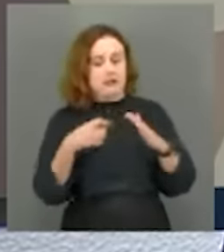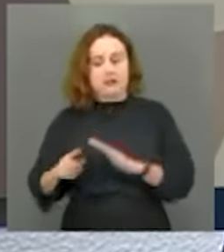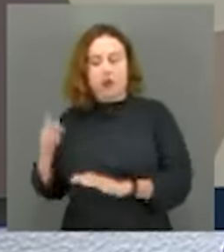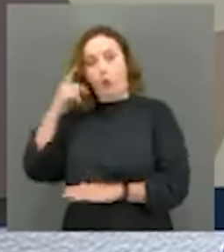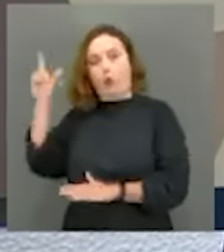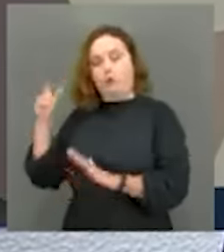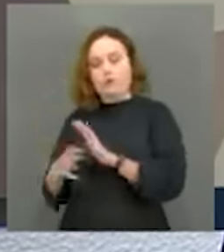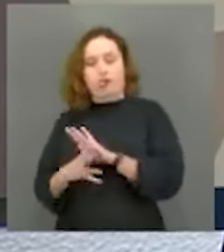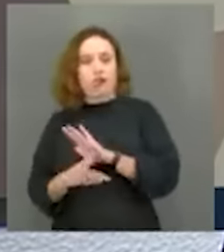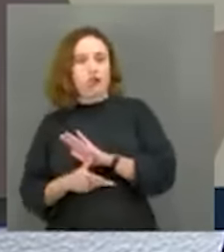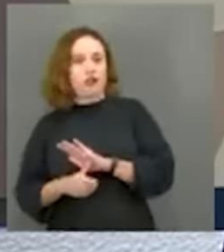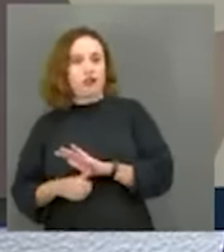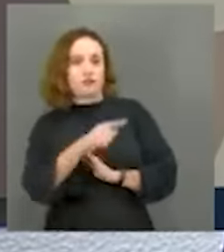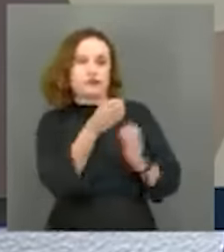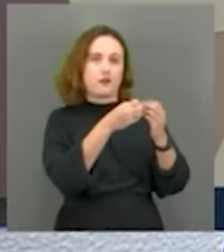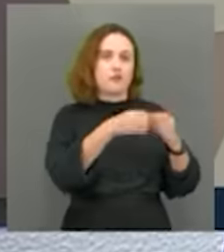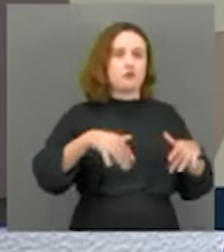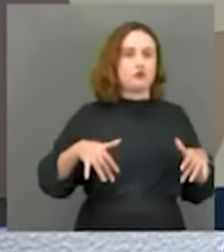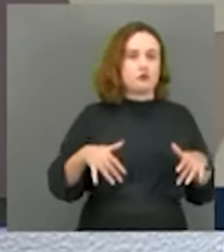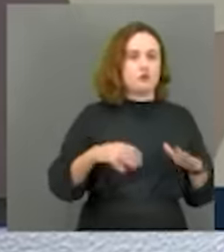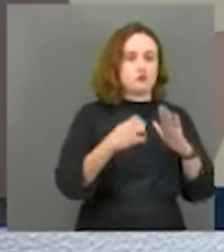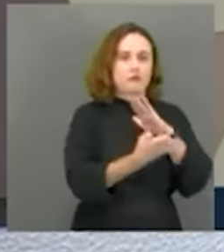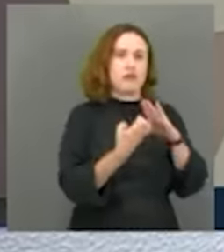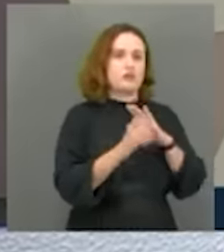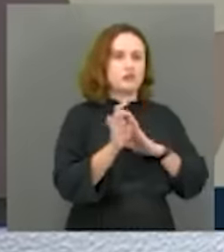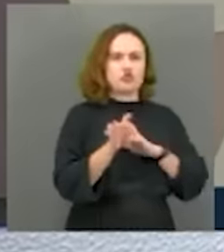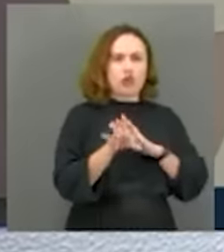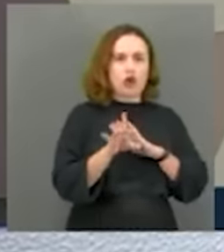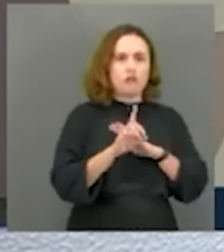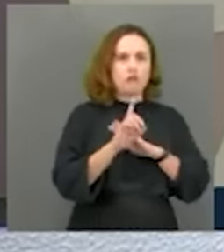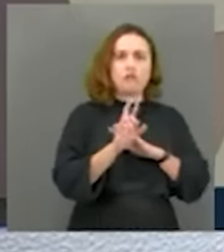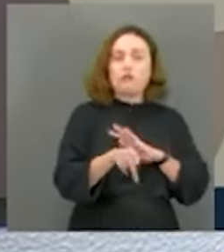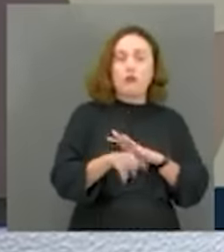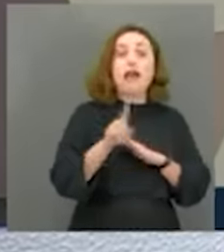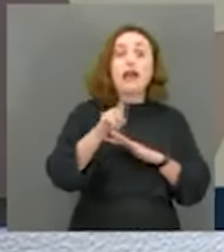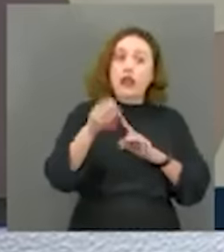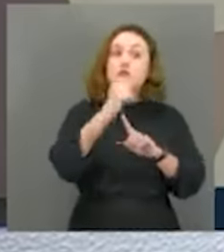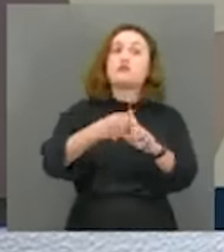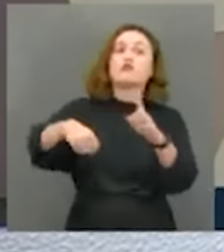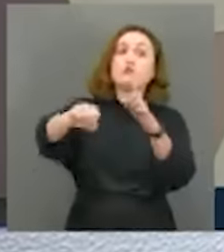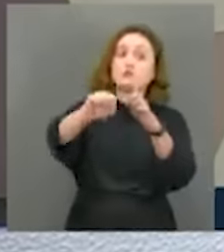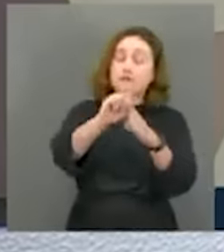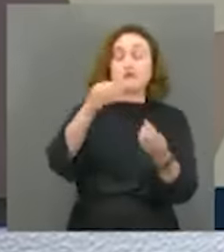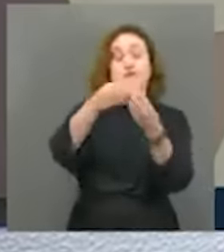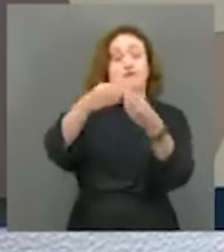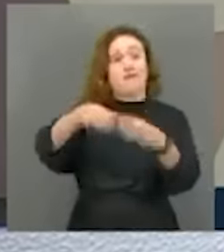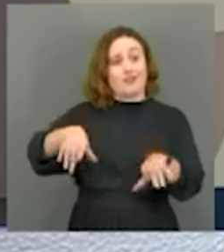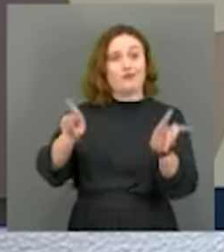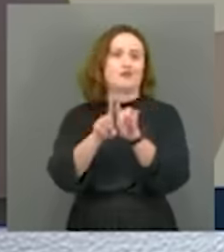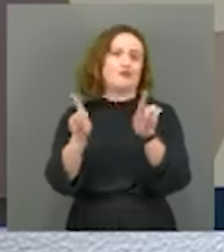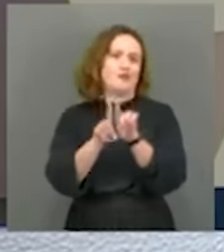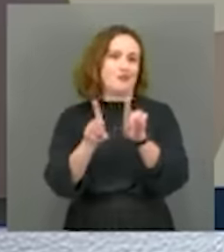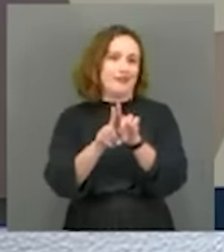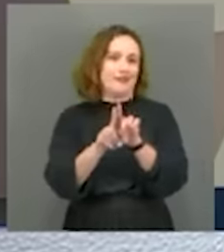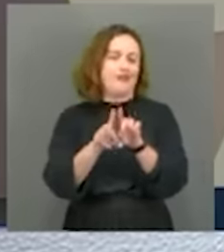em que se desestabiliza com esses roubos né um serviço que tá à disposição da sociedade o a punição tem sido